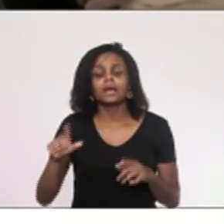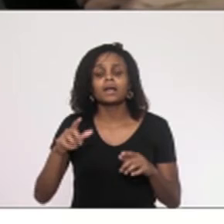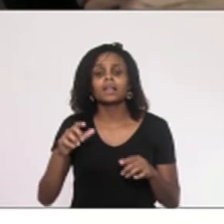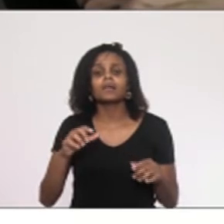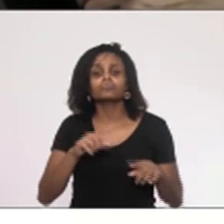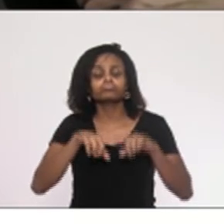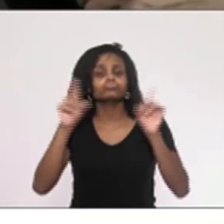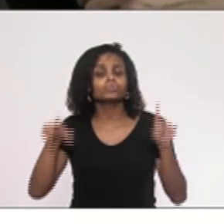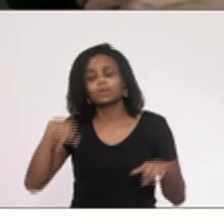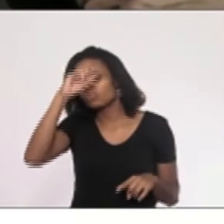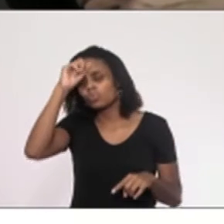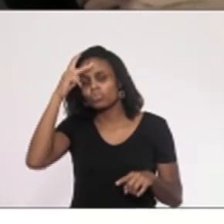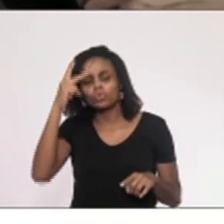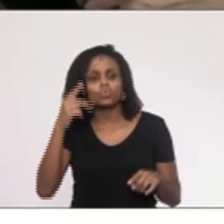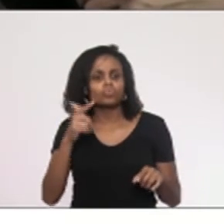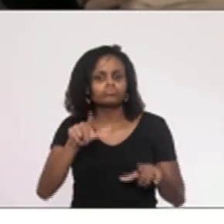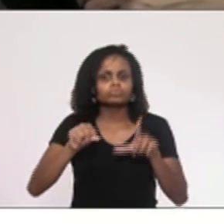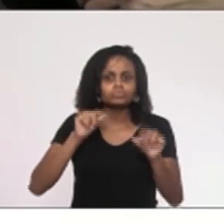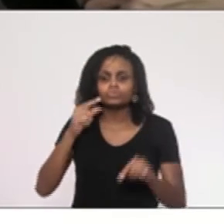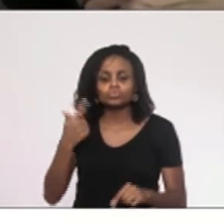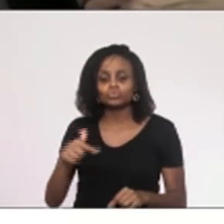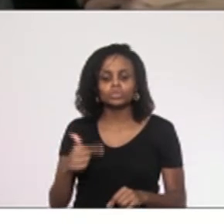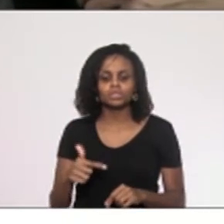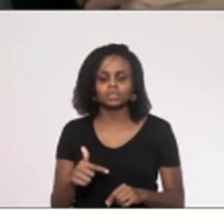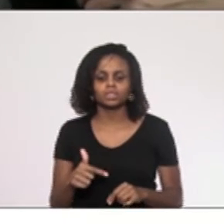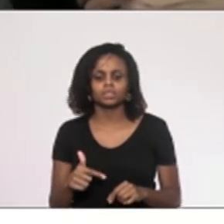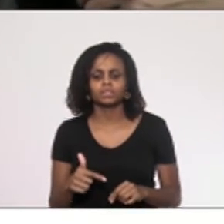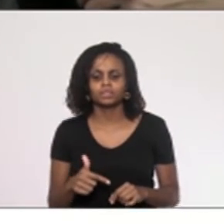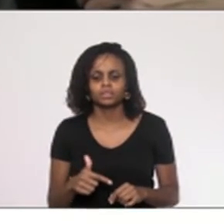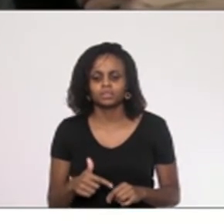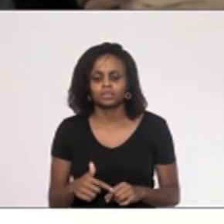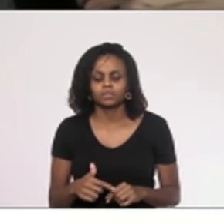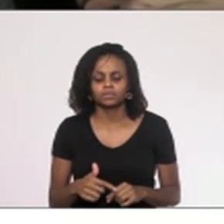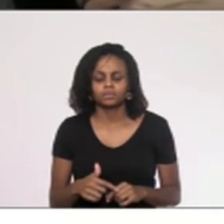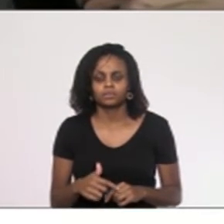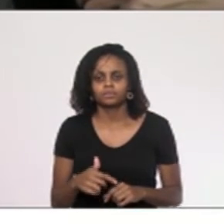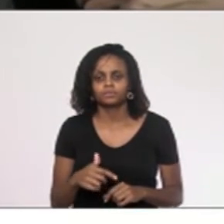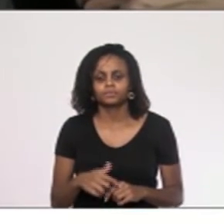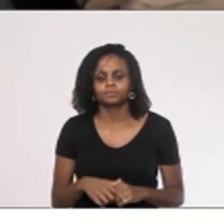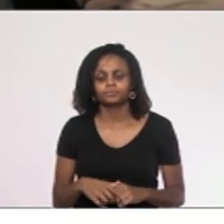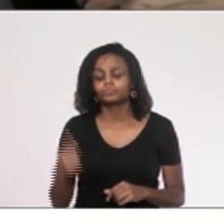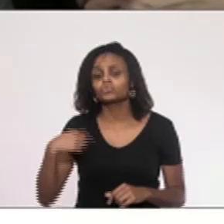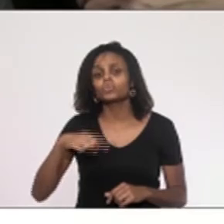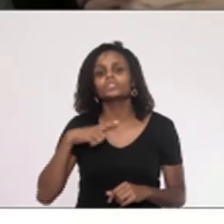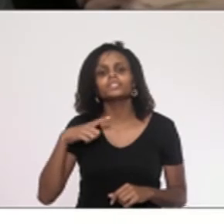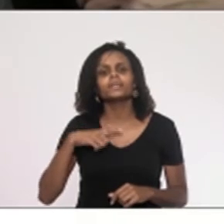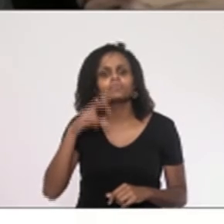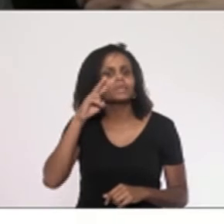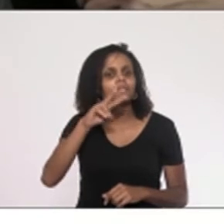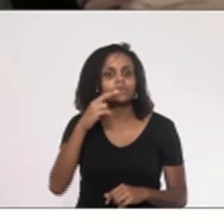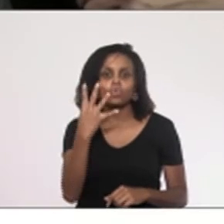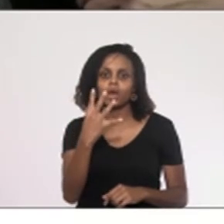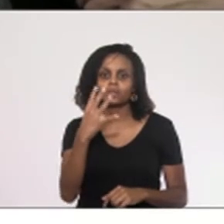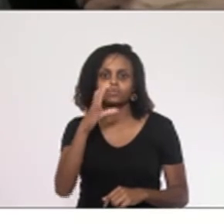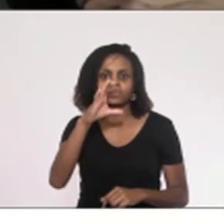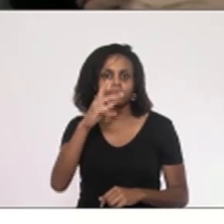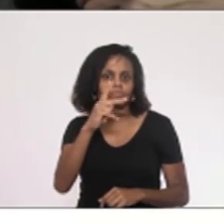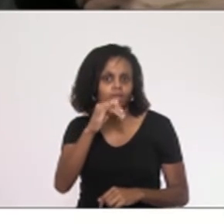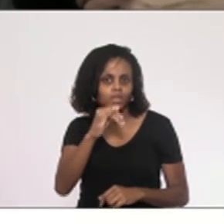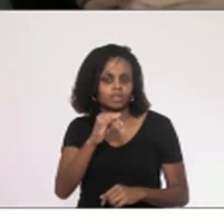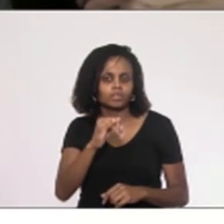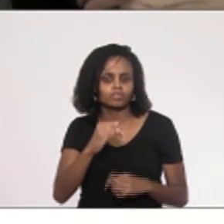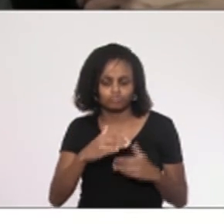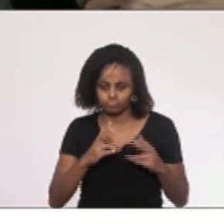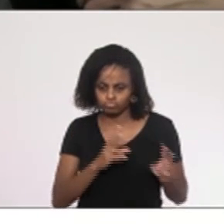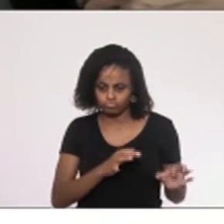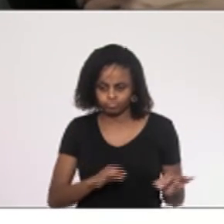servidores, em nenhum momento, e por várias razões, visto que nós temos aqui, se eu não me engano, 4 CPIs em andamento,